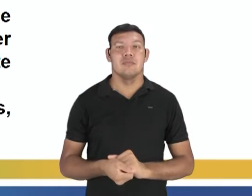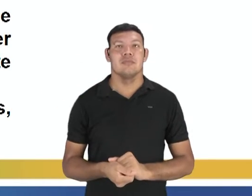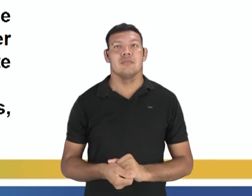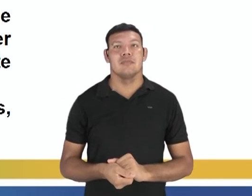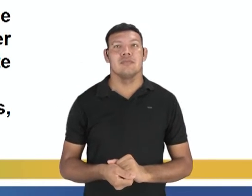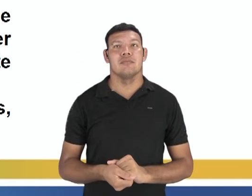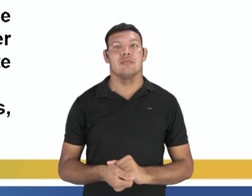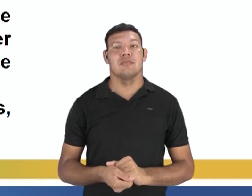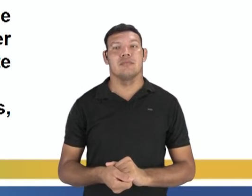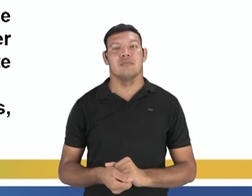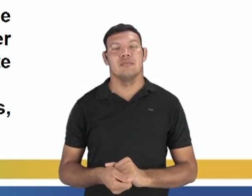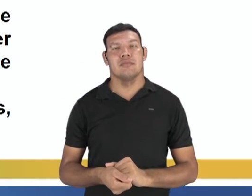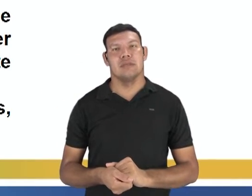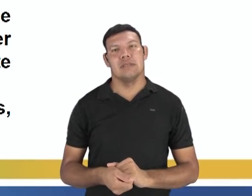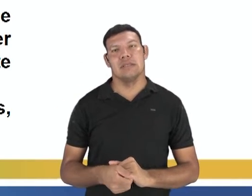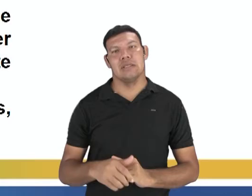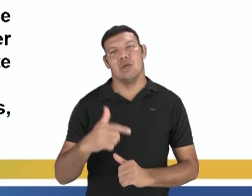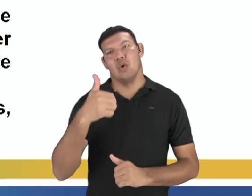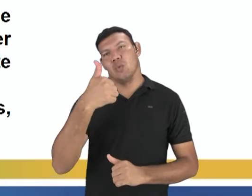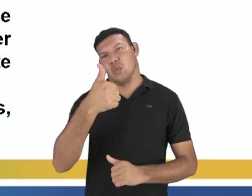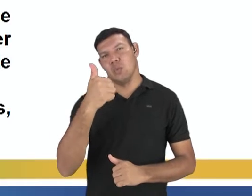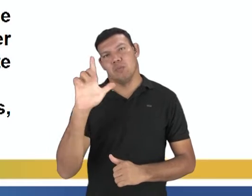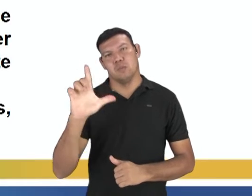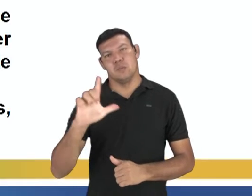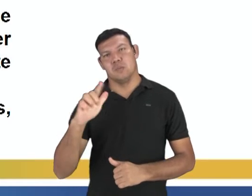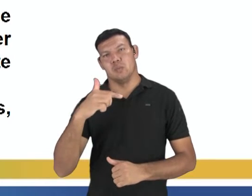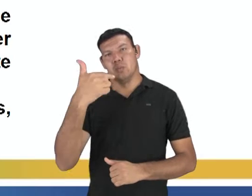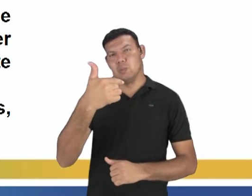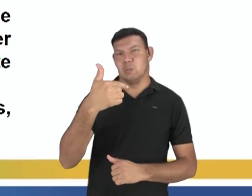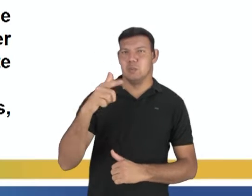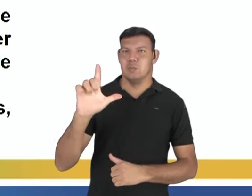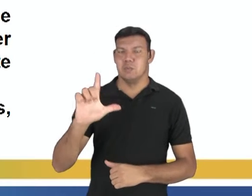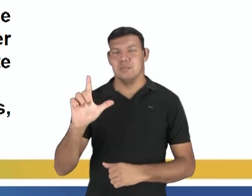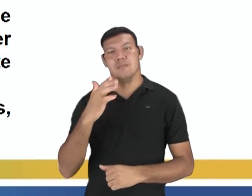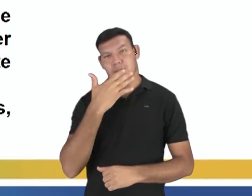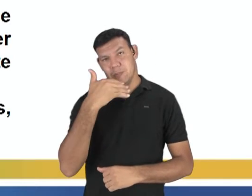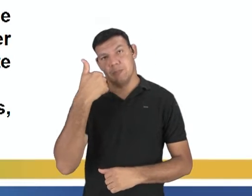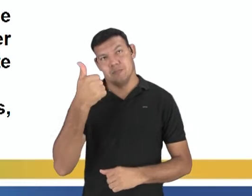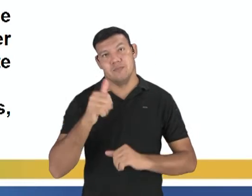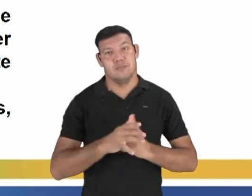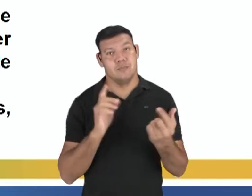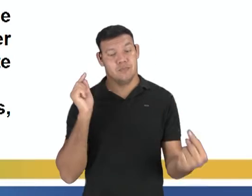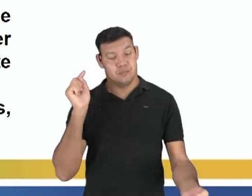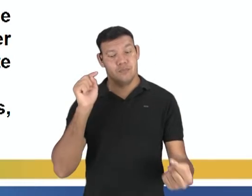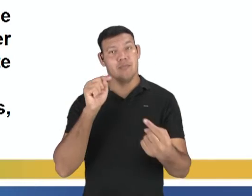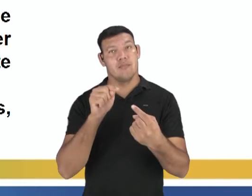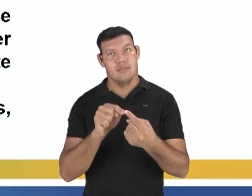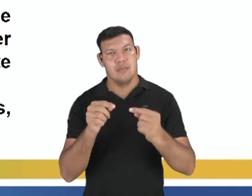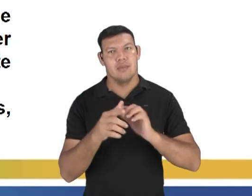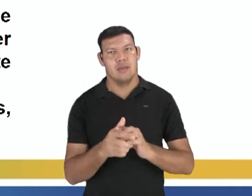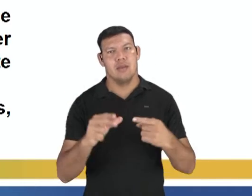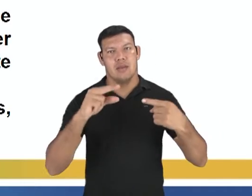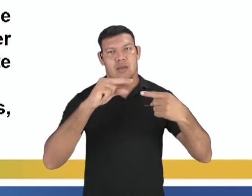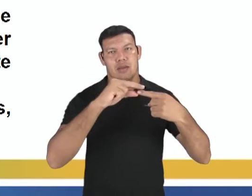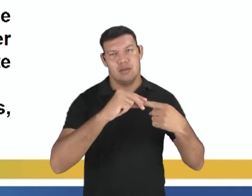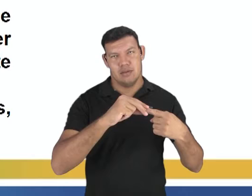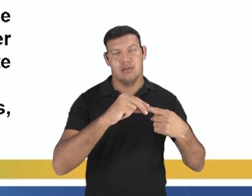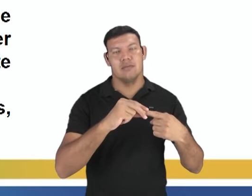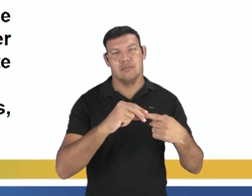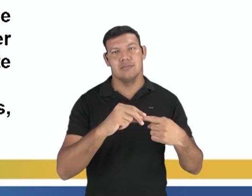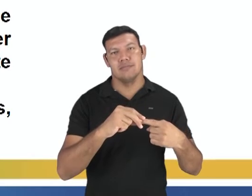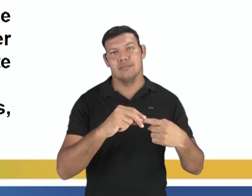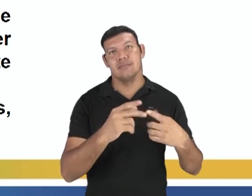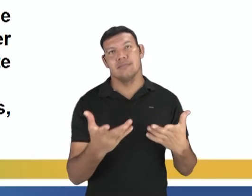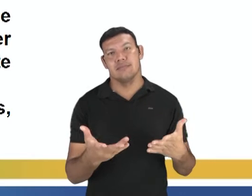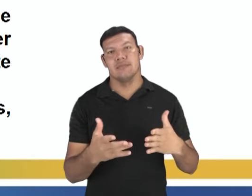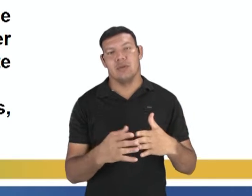PET, de preferência de 1 ou 2 litros, e uma caneta. O objetivo desse jogo é fazer com que a caneta entre no